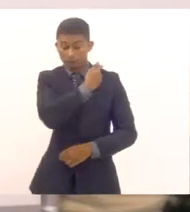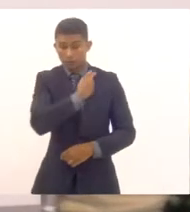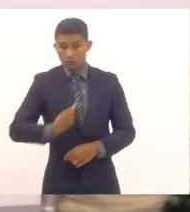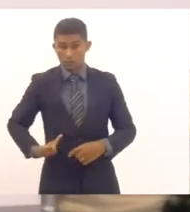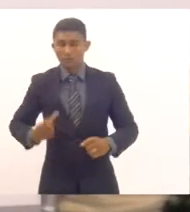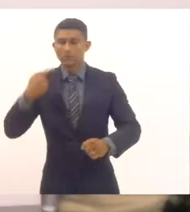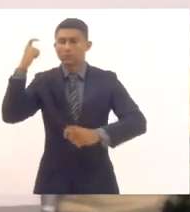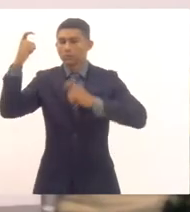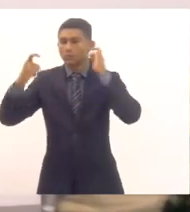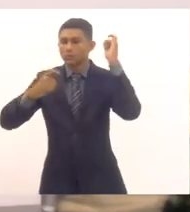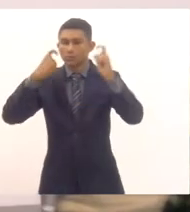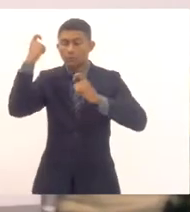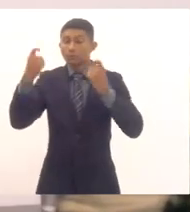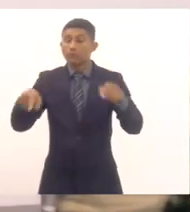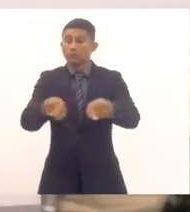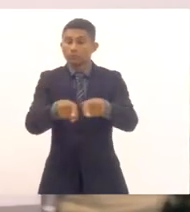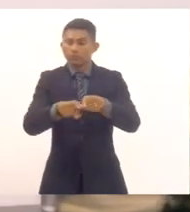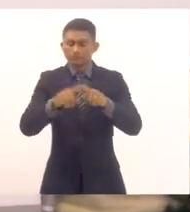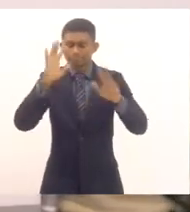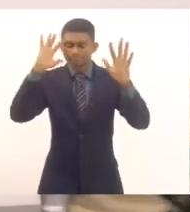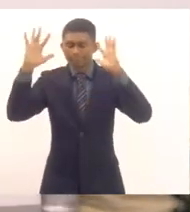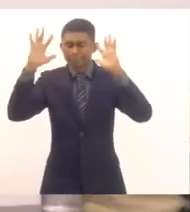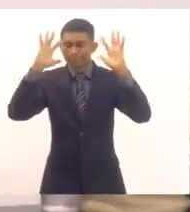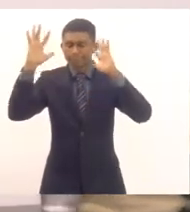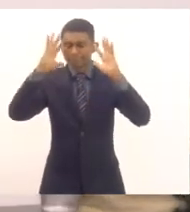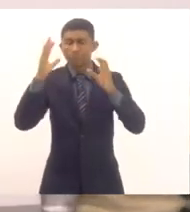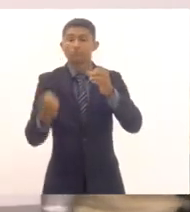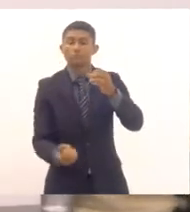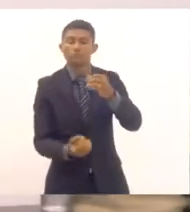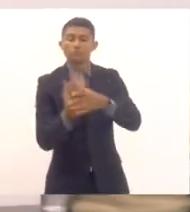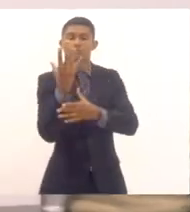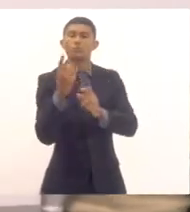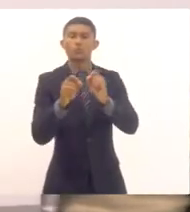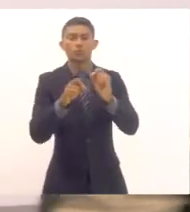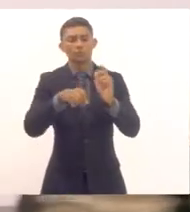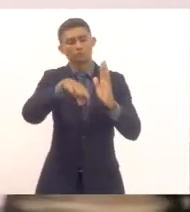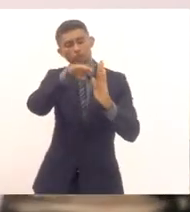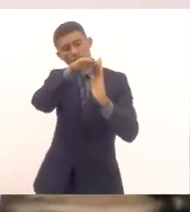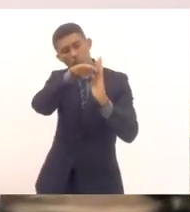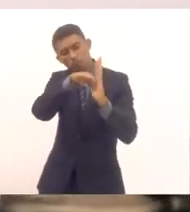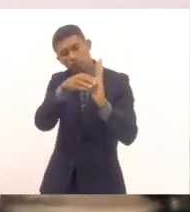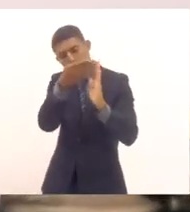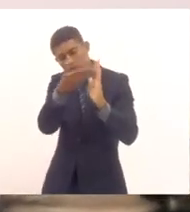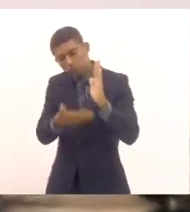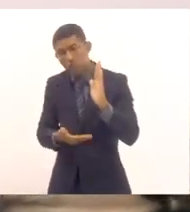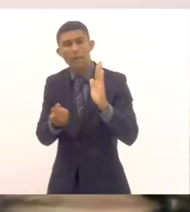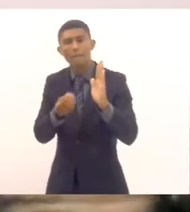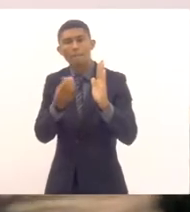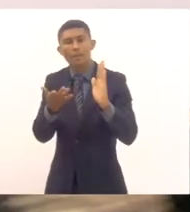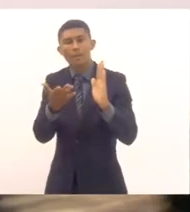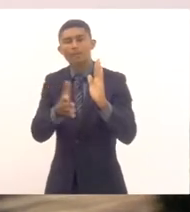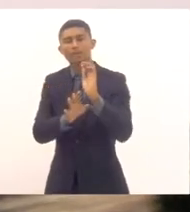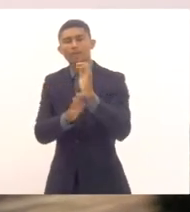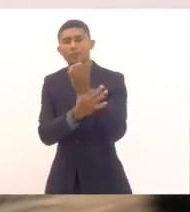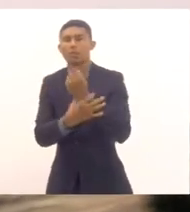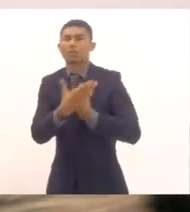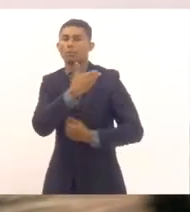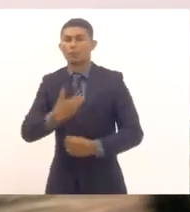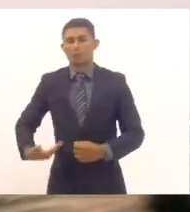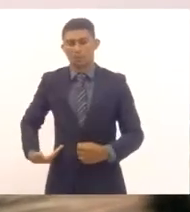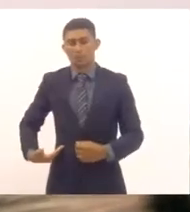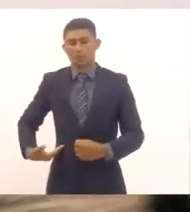se pensava na criação de um programa Estadual de Segurança Pública tá do